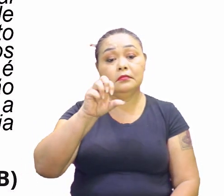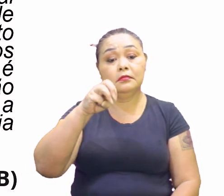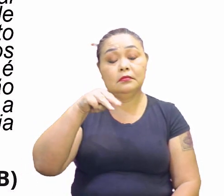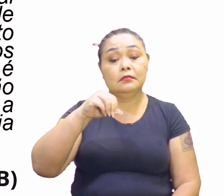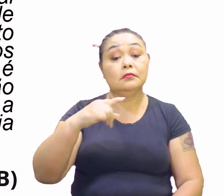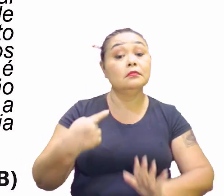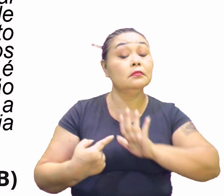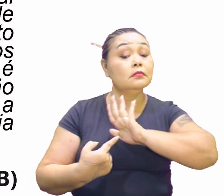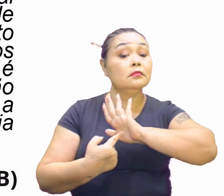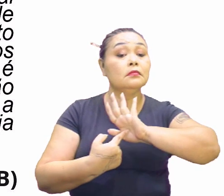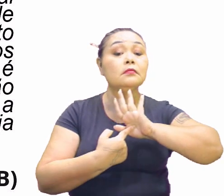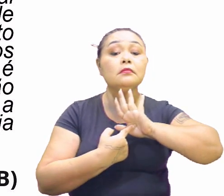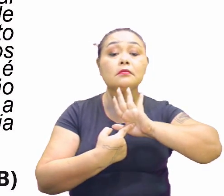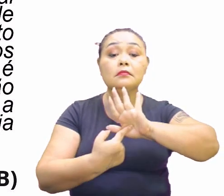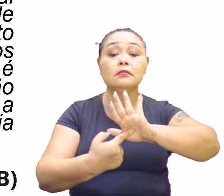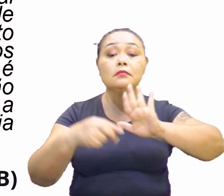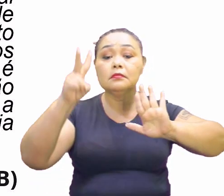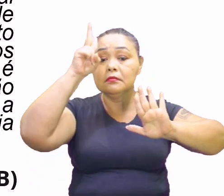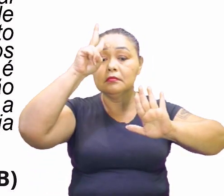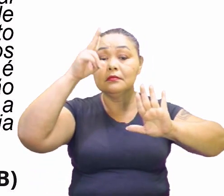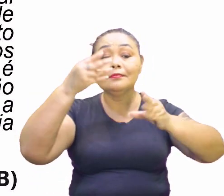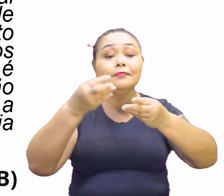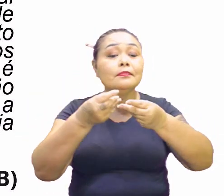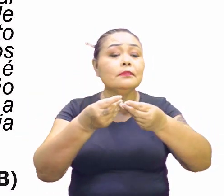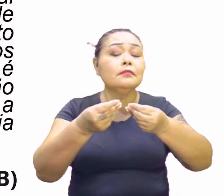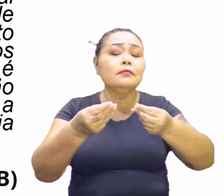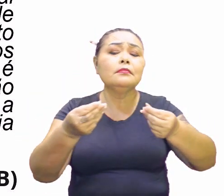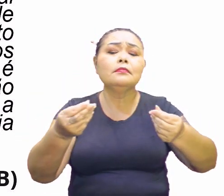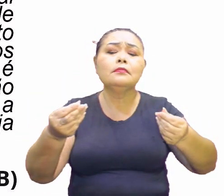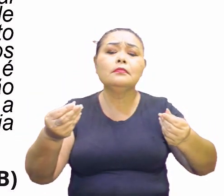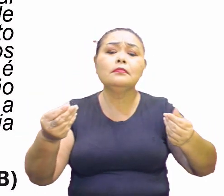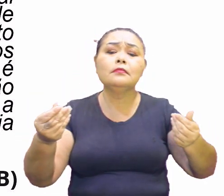Graciliano Ramos, retrata a história de